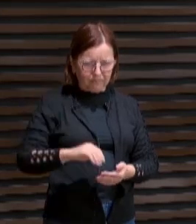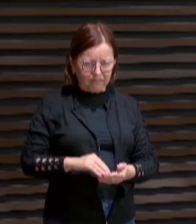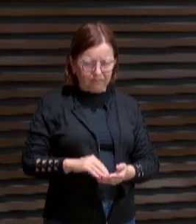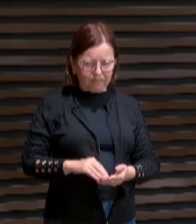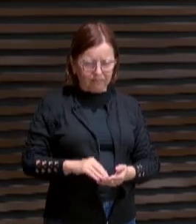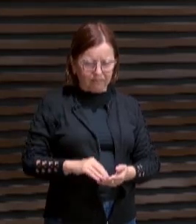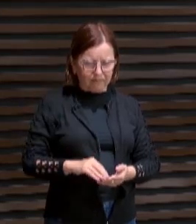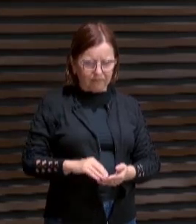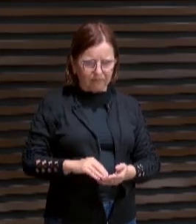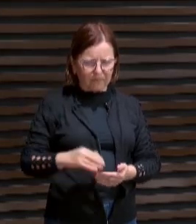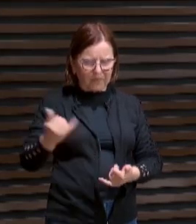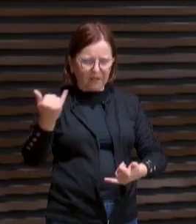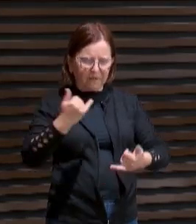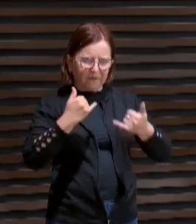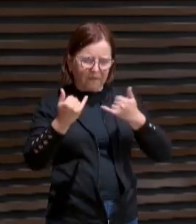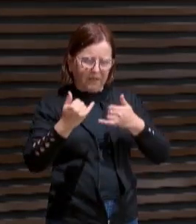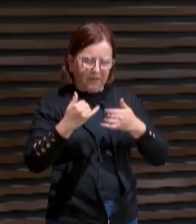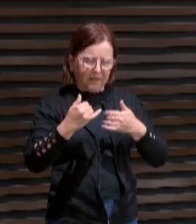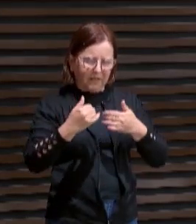fala conosco pela Tua Palavra.